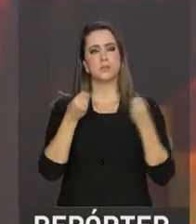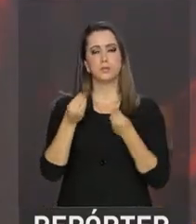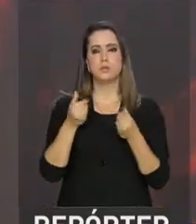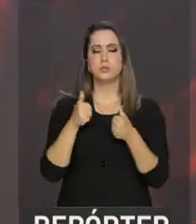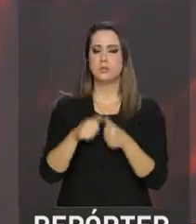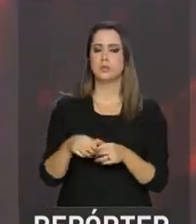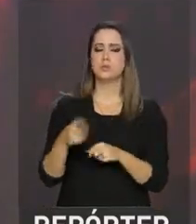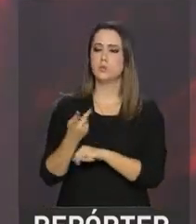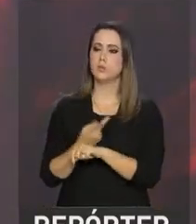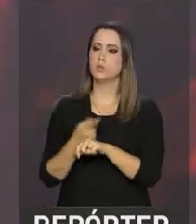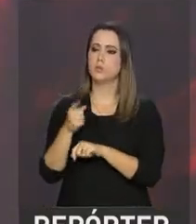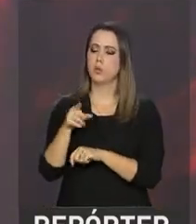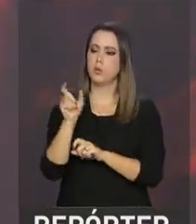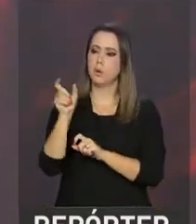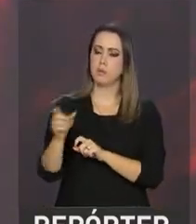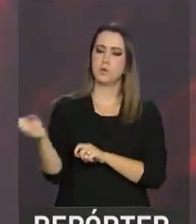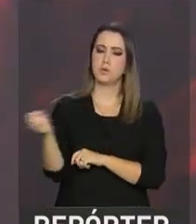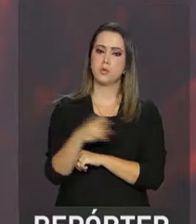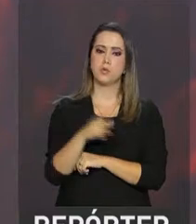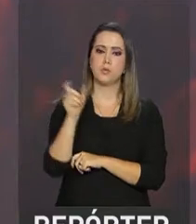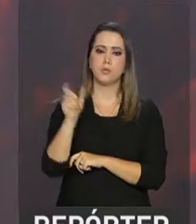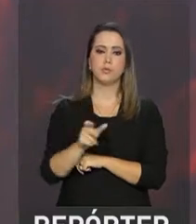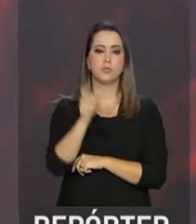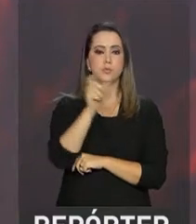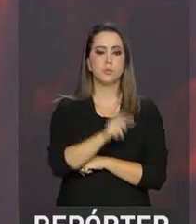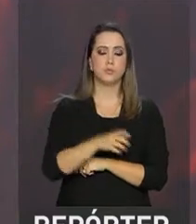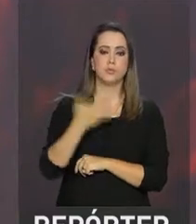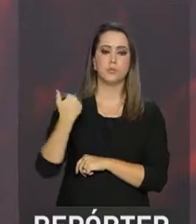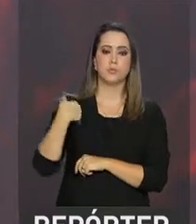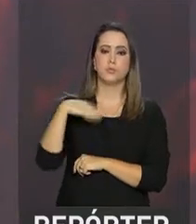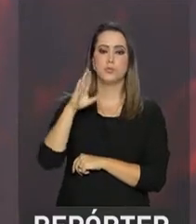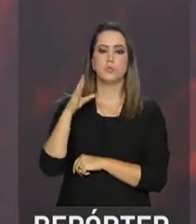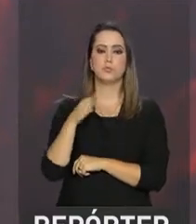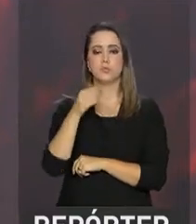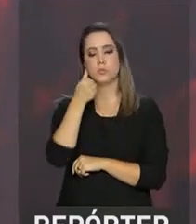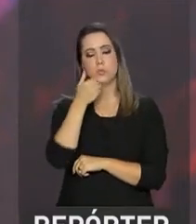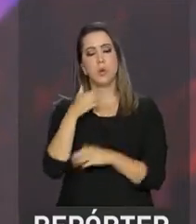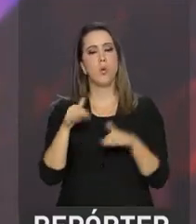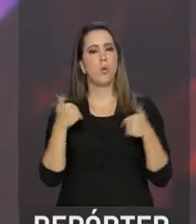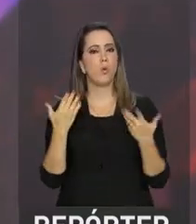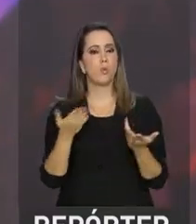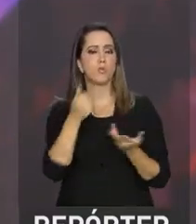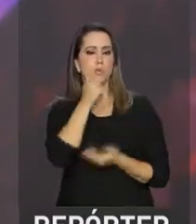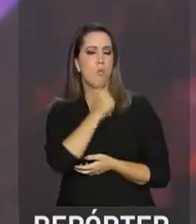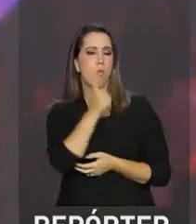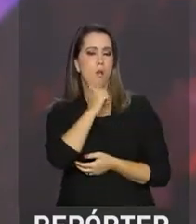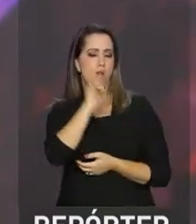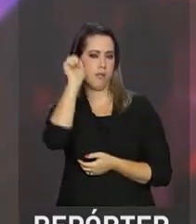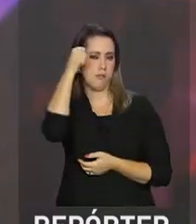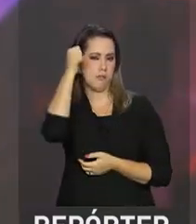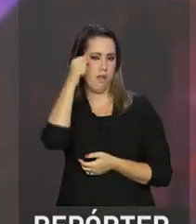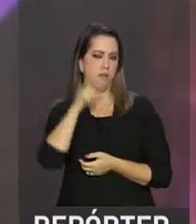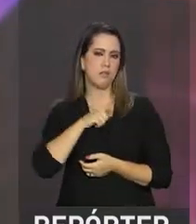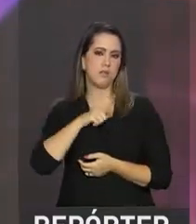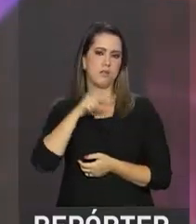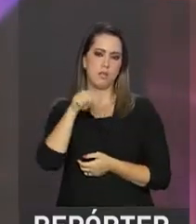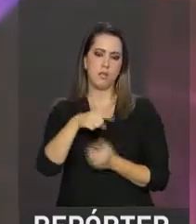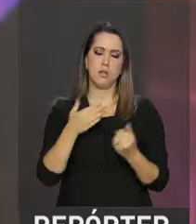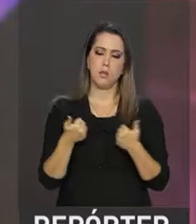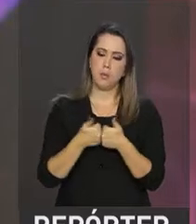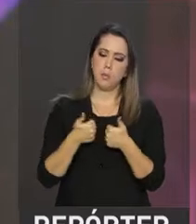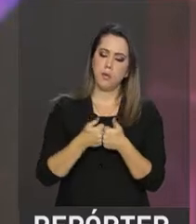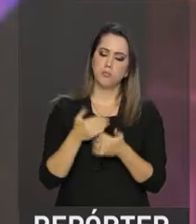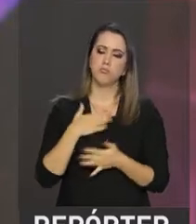e vou descobrir talentos quem será que não é que em uma mãe quem serão as cineastas negras que tem aqui na minha região